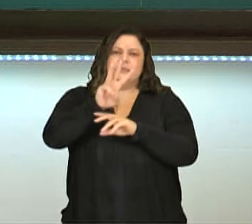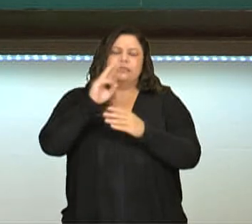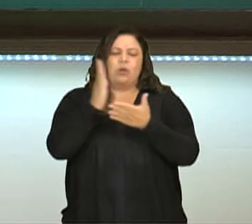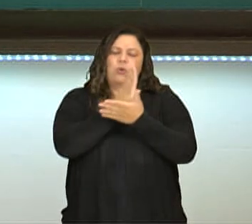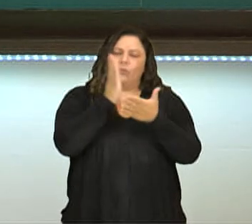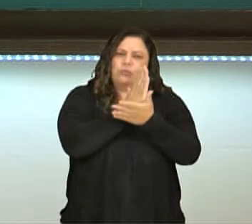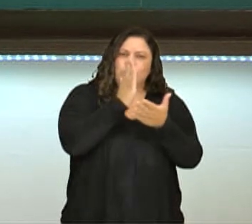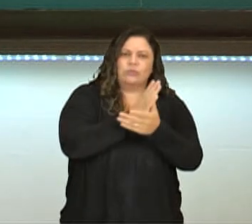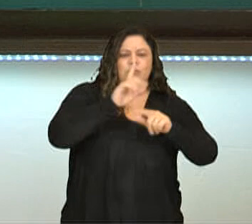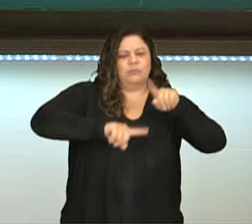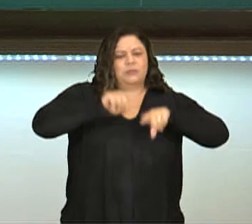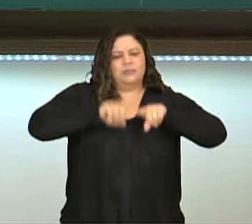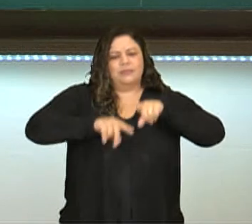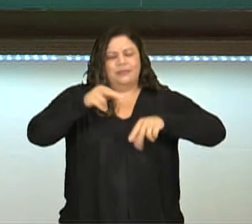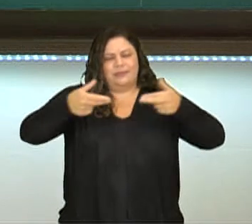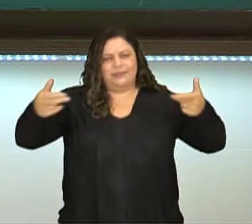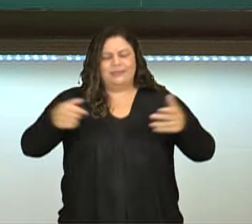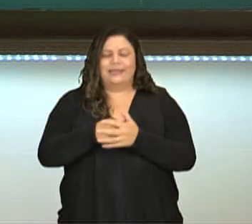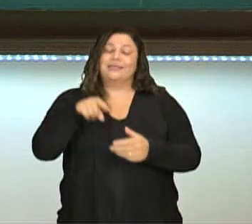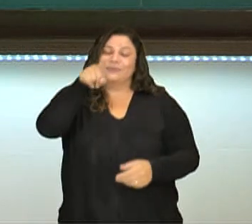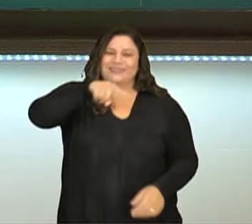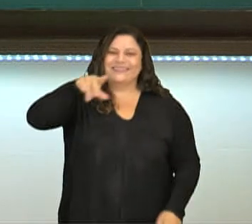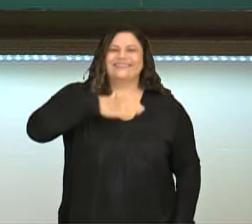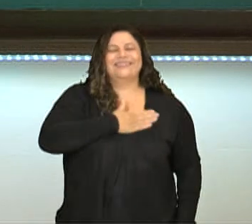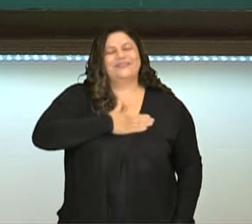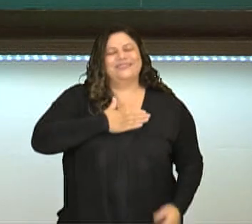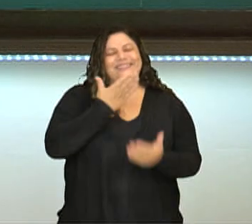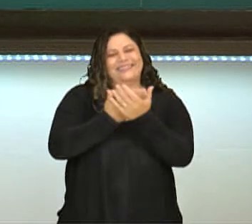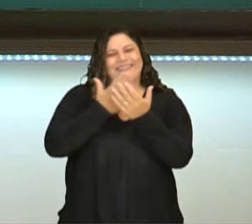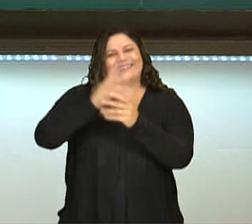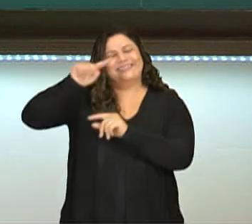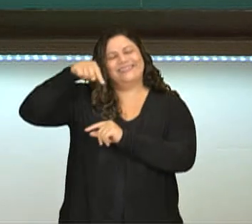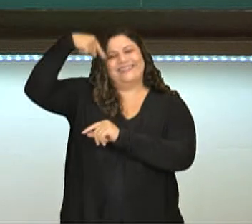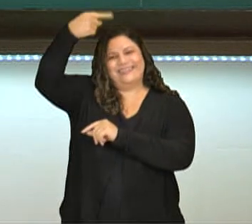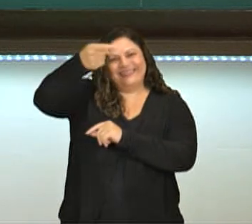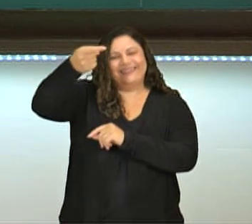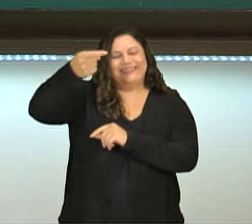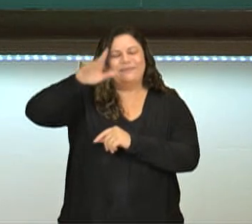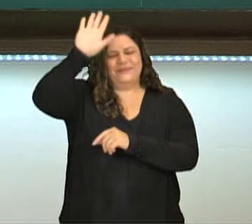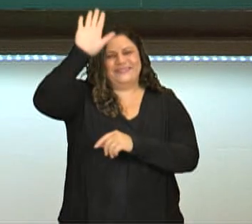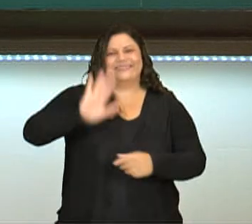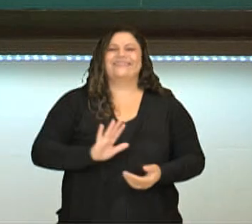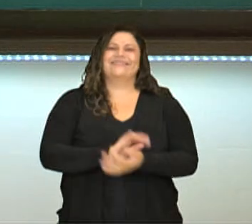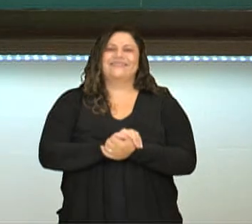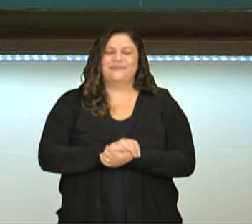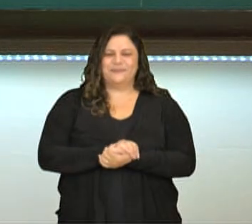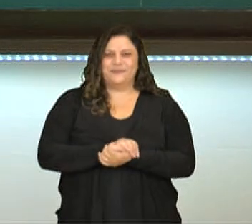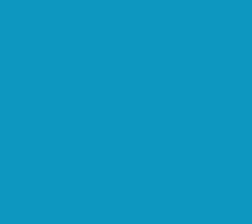didático e outros materiais. E espero que vocês tenham gostado dessa aula e até uma próxima. Valeu!